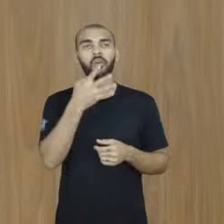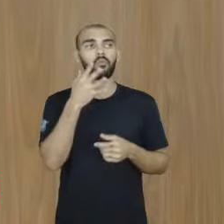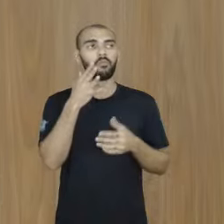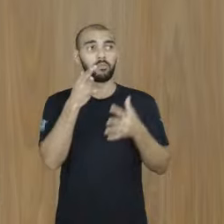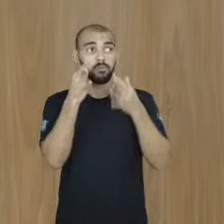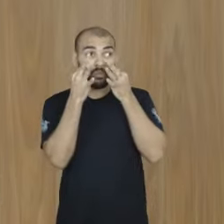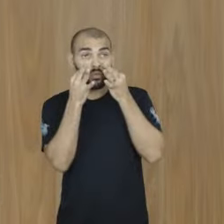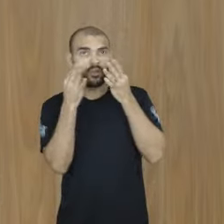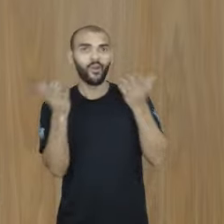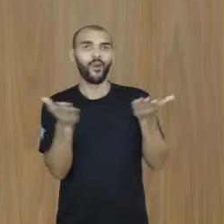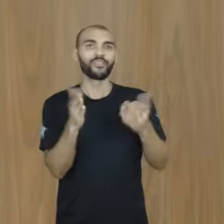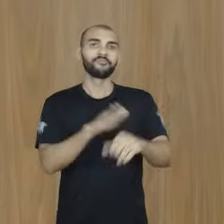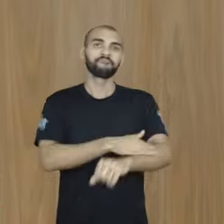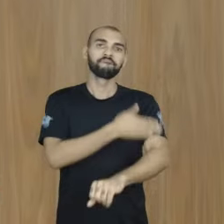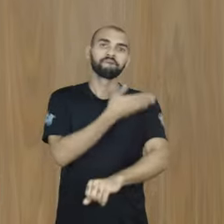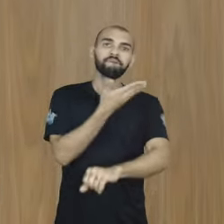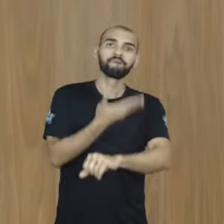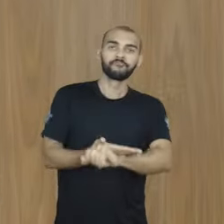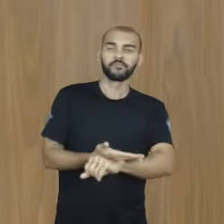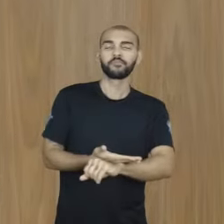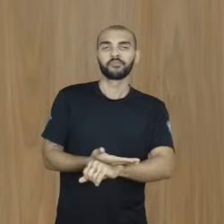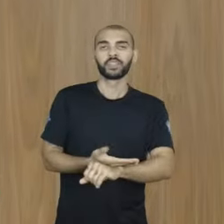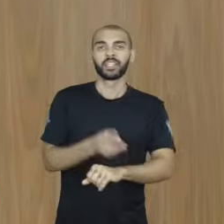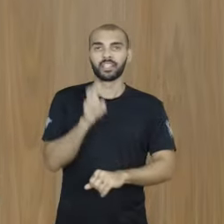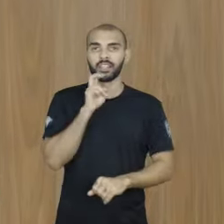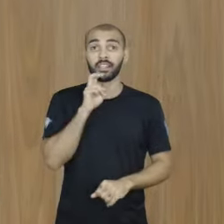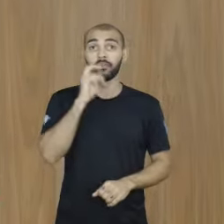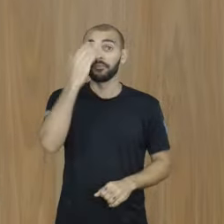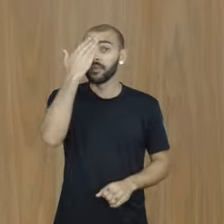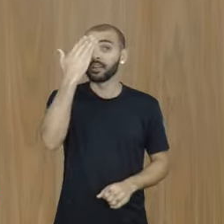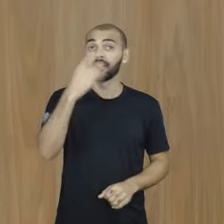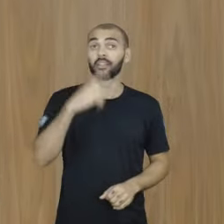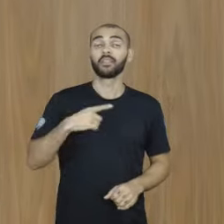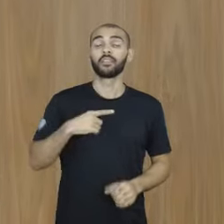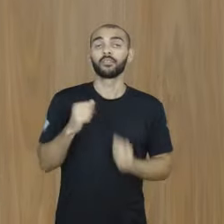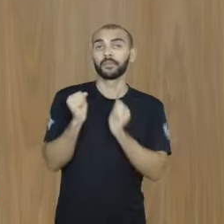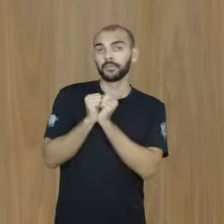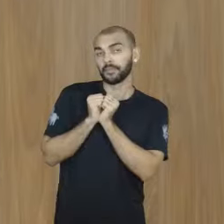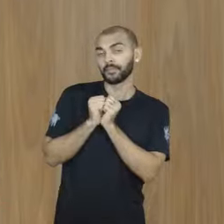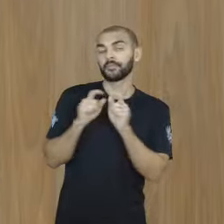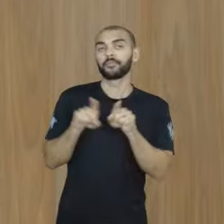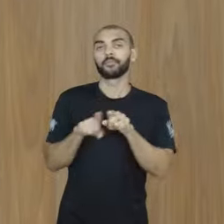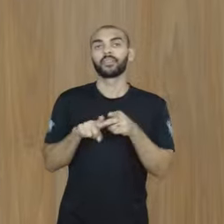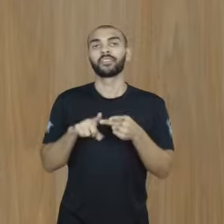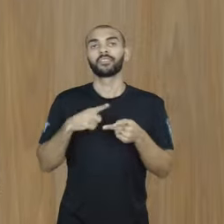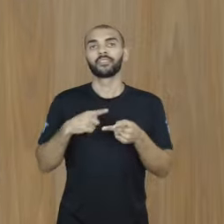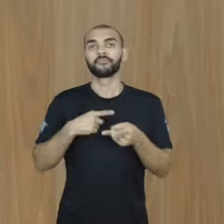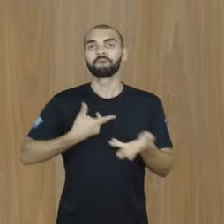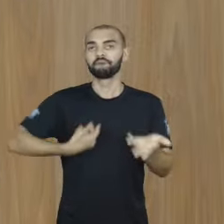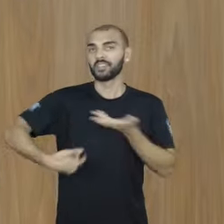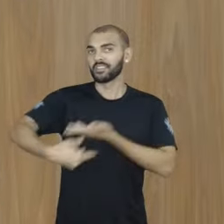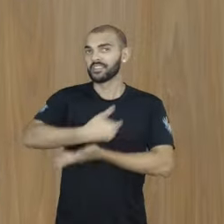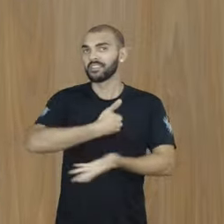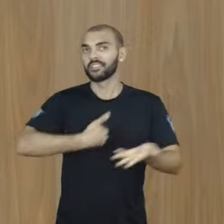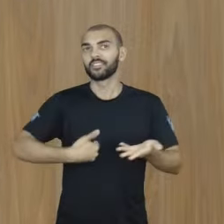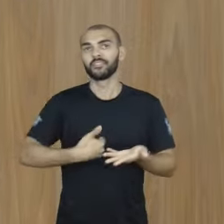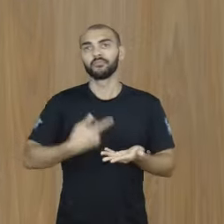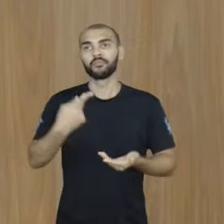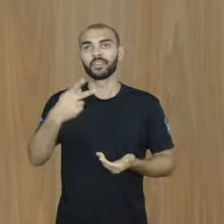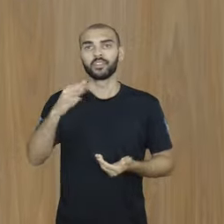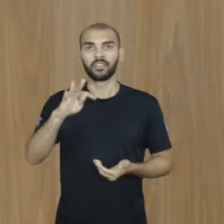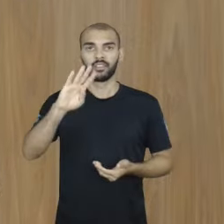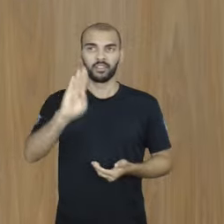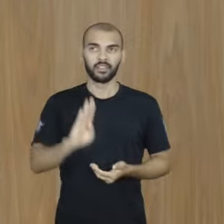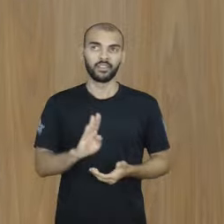desta quinta-feira. Muito obrigada por mais um dia de companhia, sintonia e participação com o Jornal PT Brasil. A gente